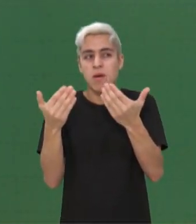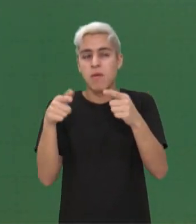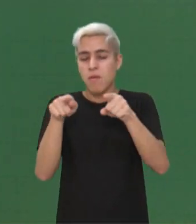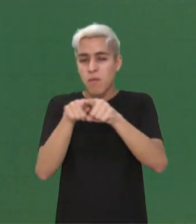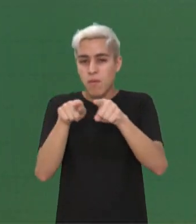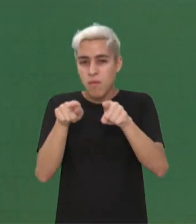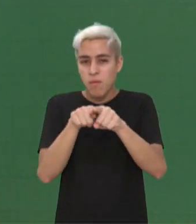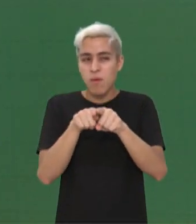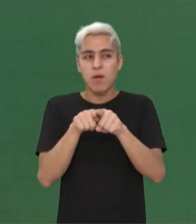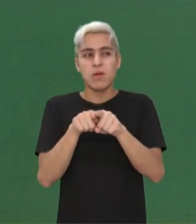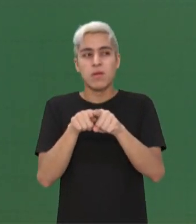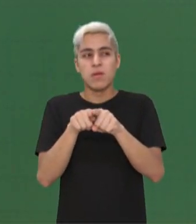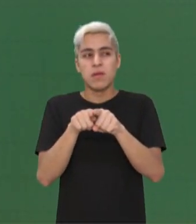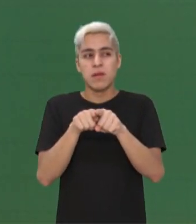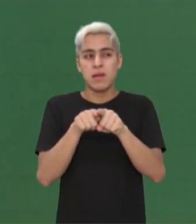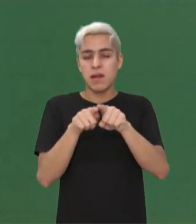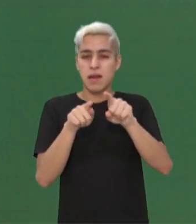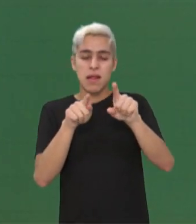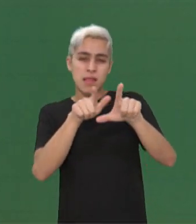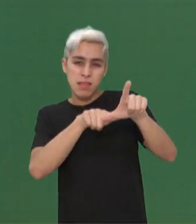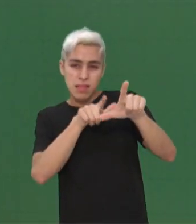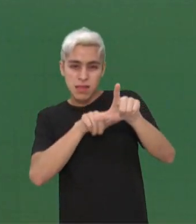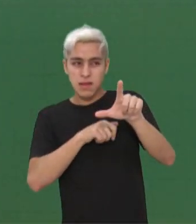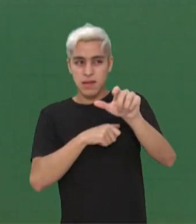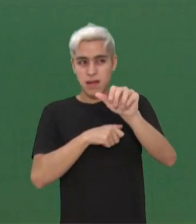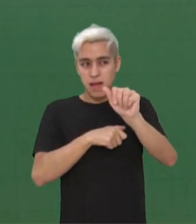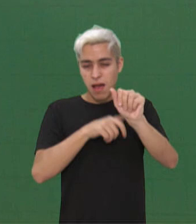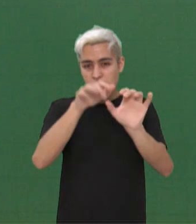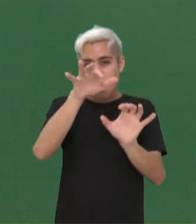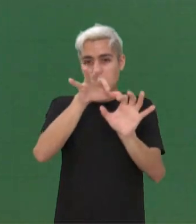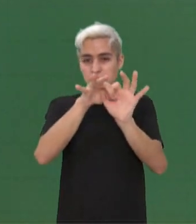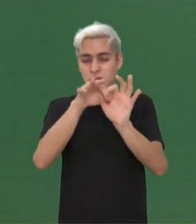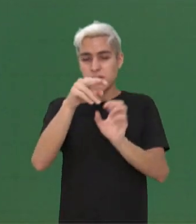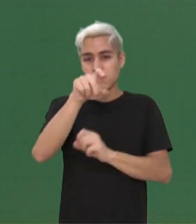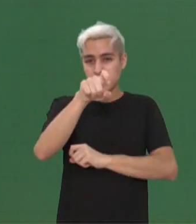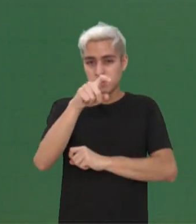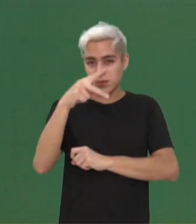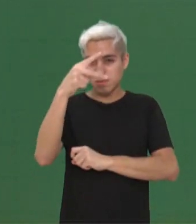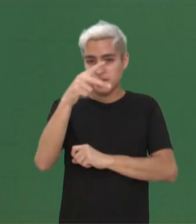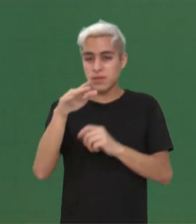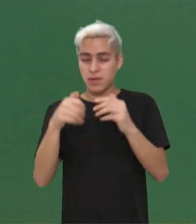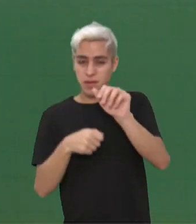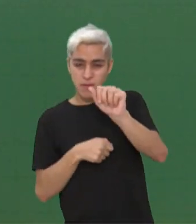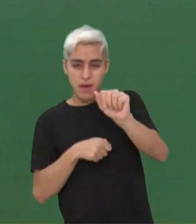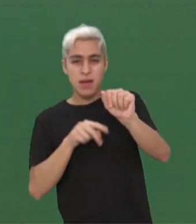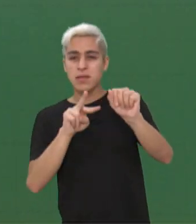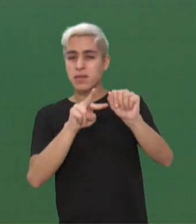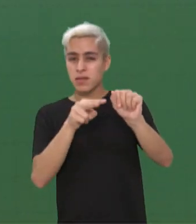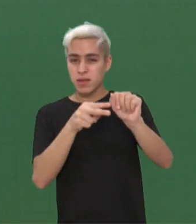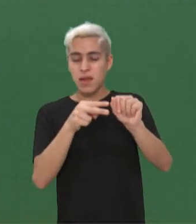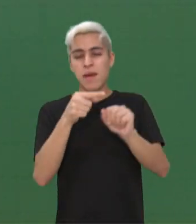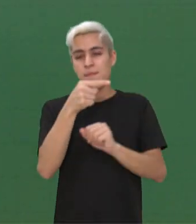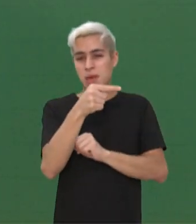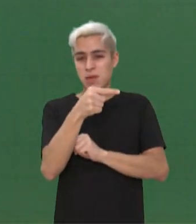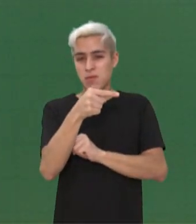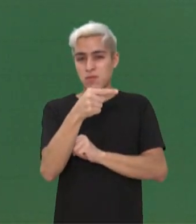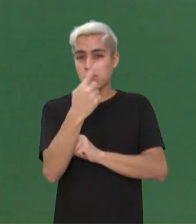coeficientes. A é o valor que acompanha o termo x quadrado, então A para nós aqui é o menos